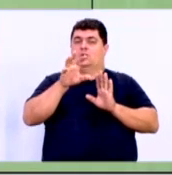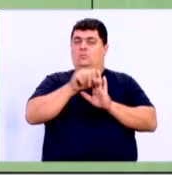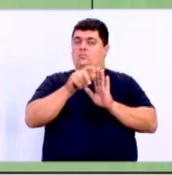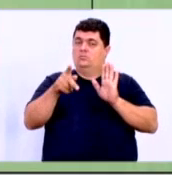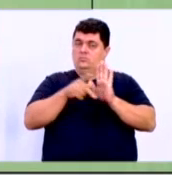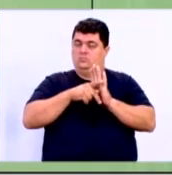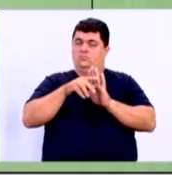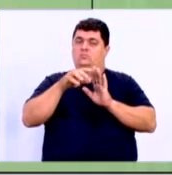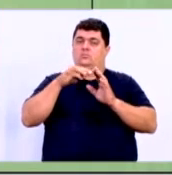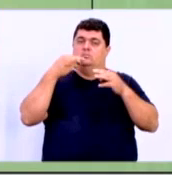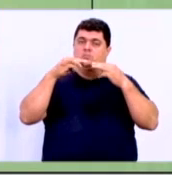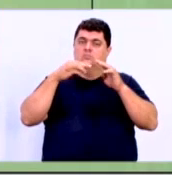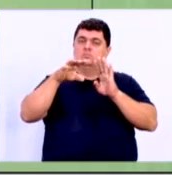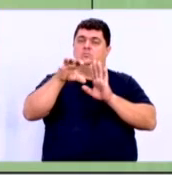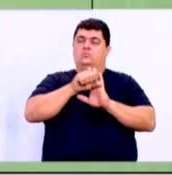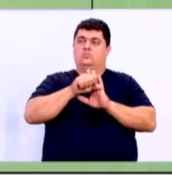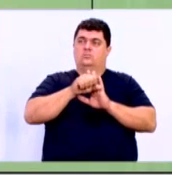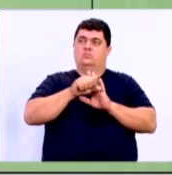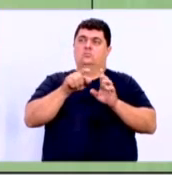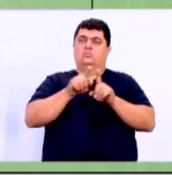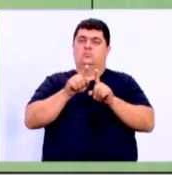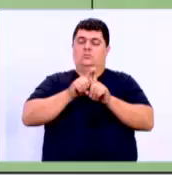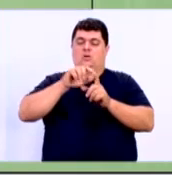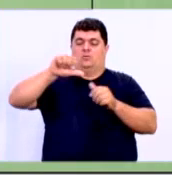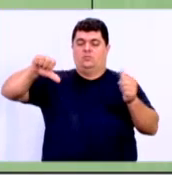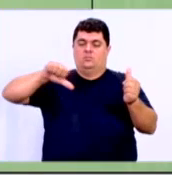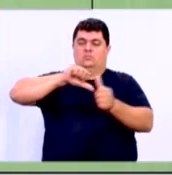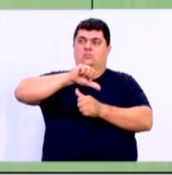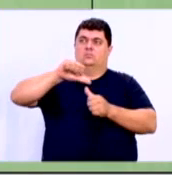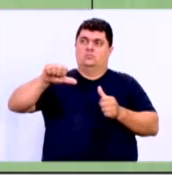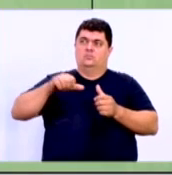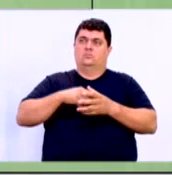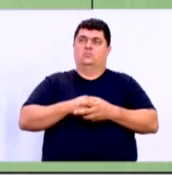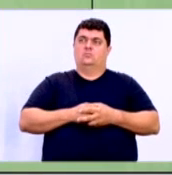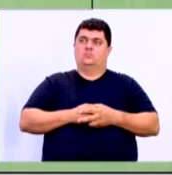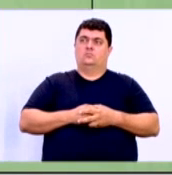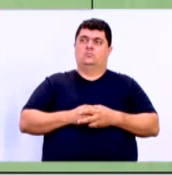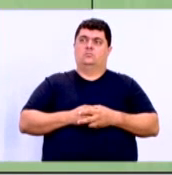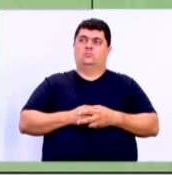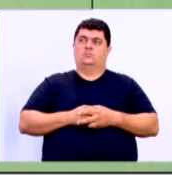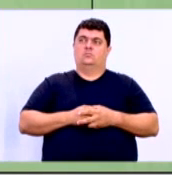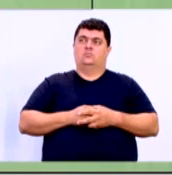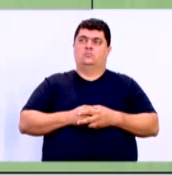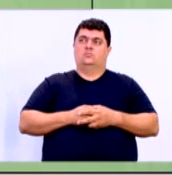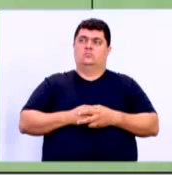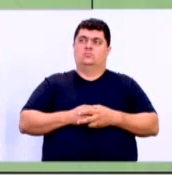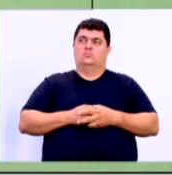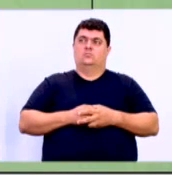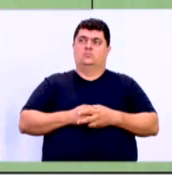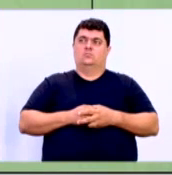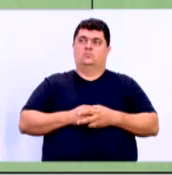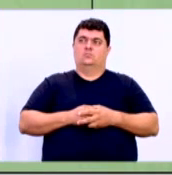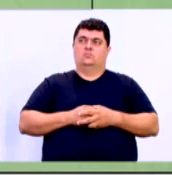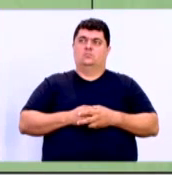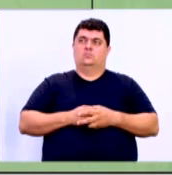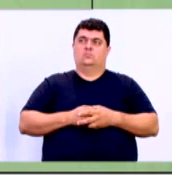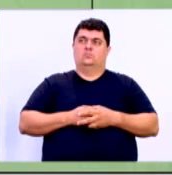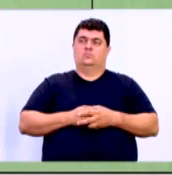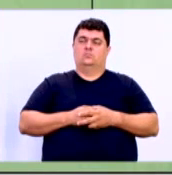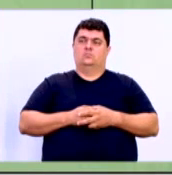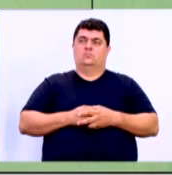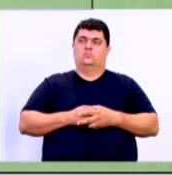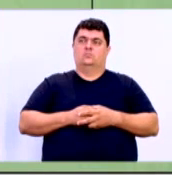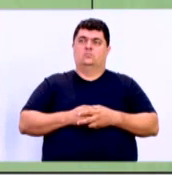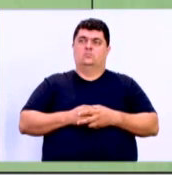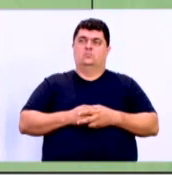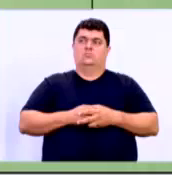absorção e custeio custeio por absorção e custeio variável.